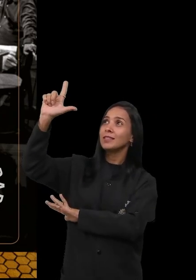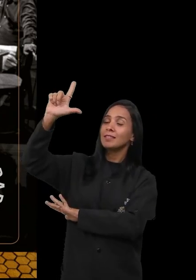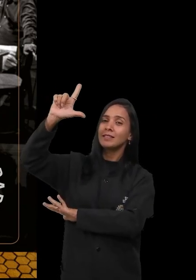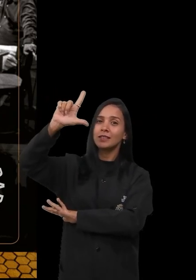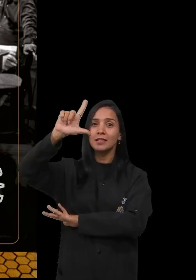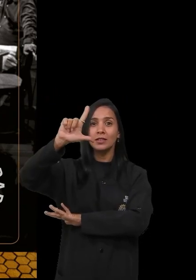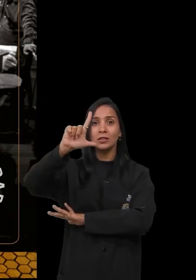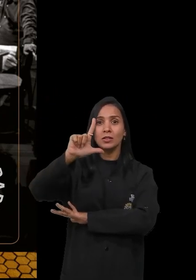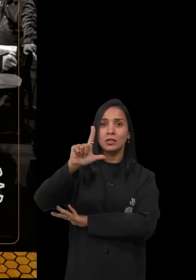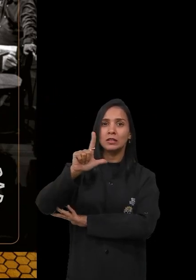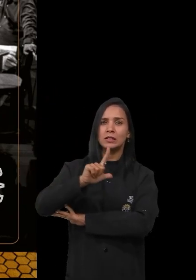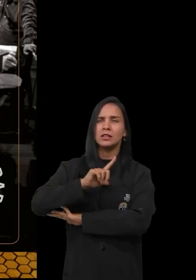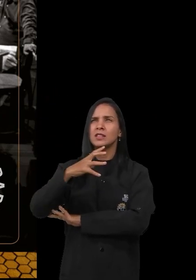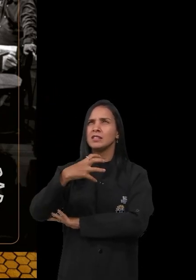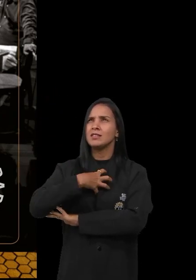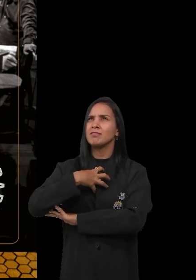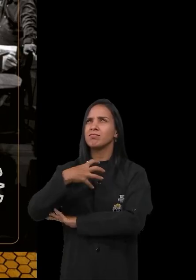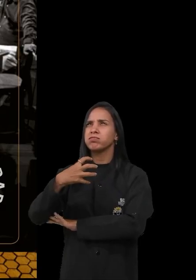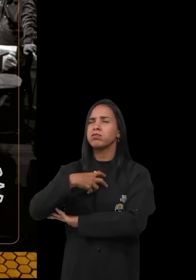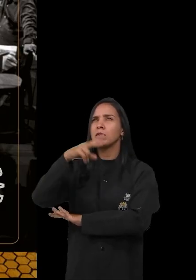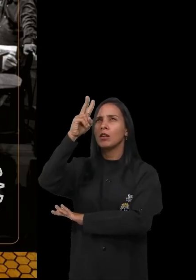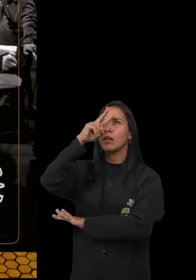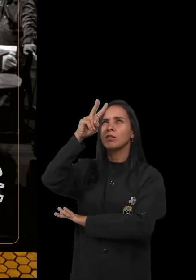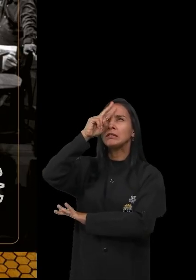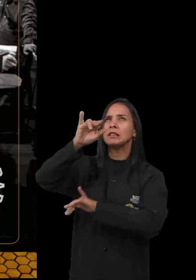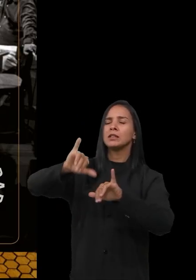chupavam manchas torturadas.